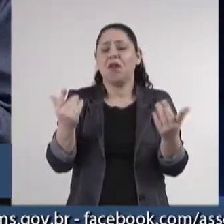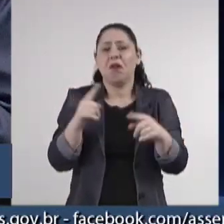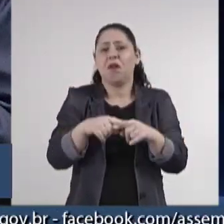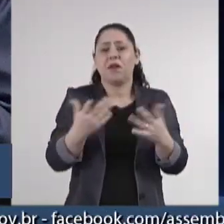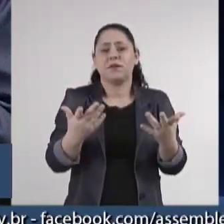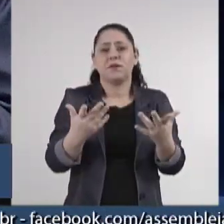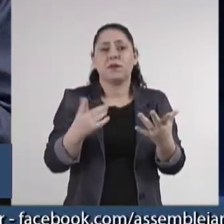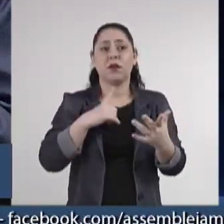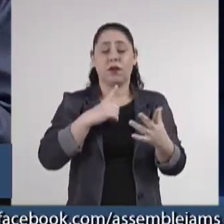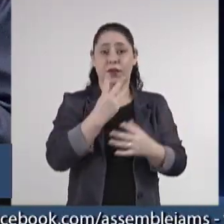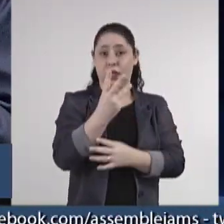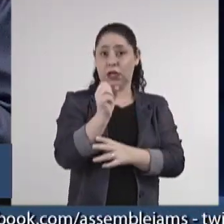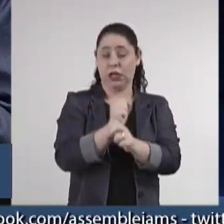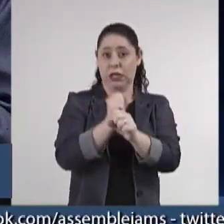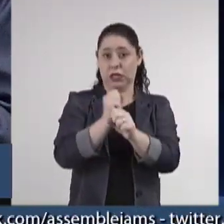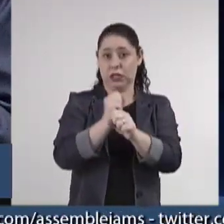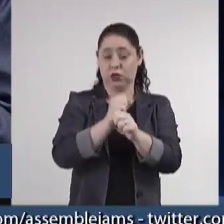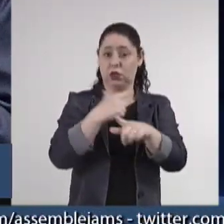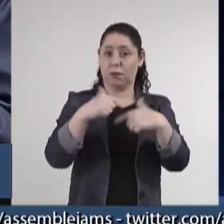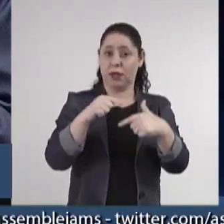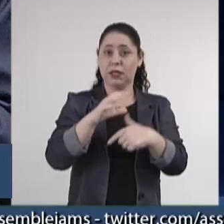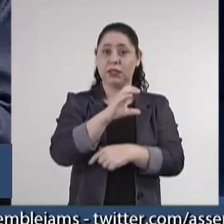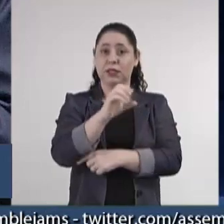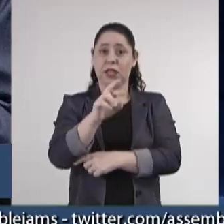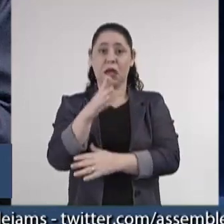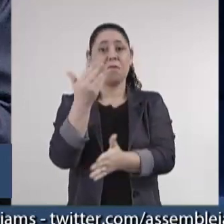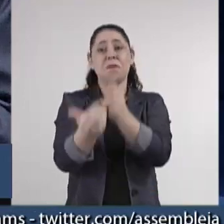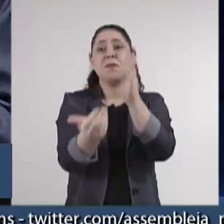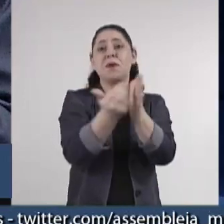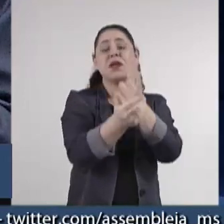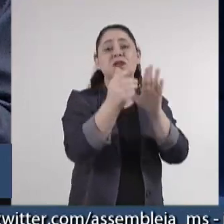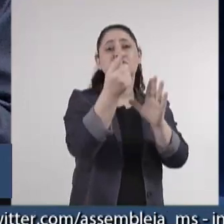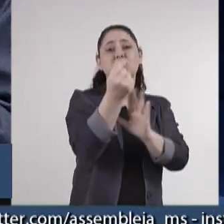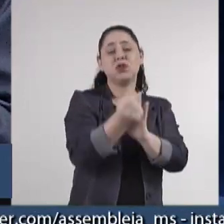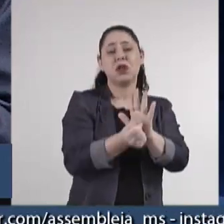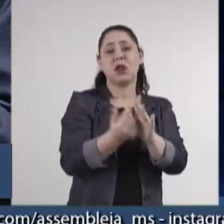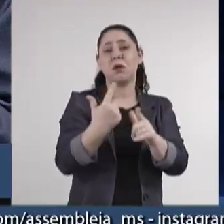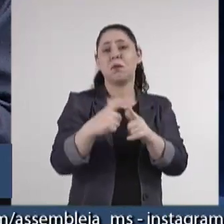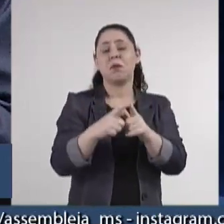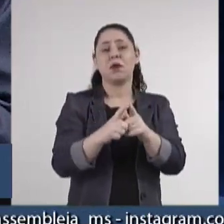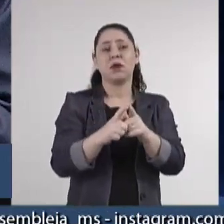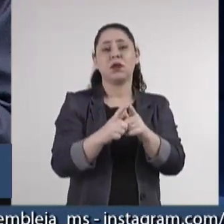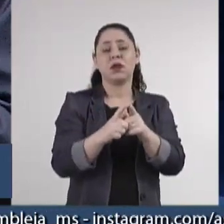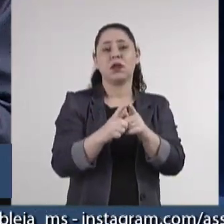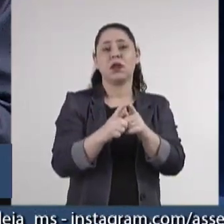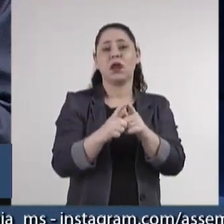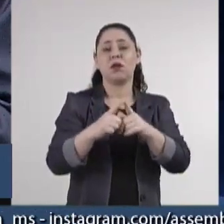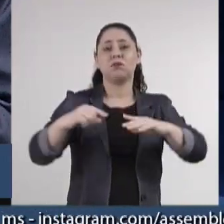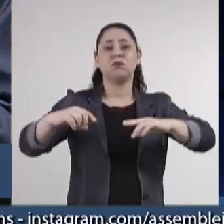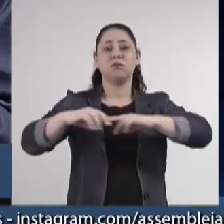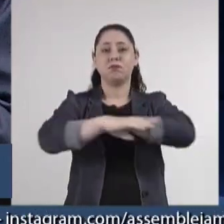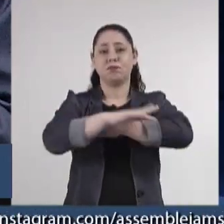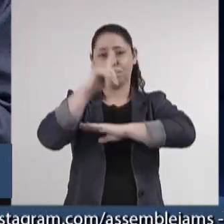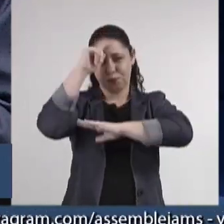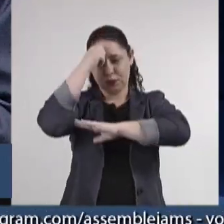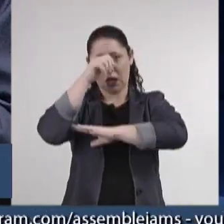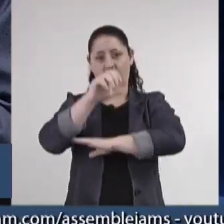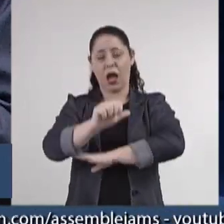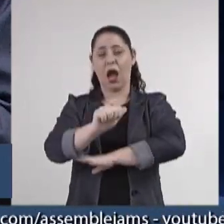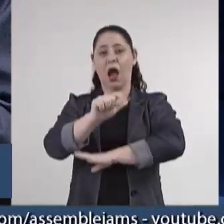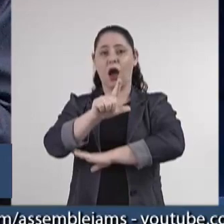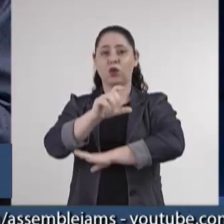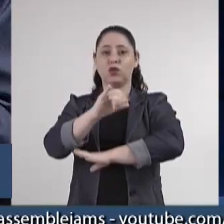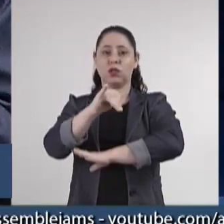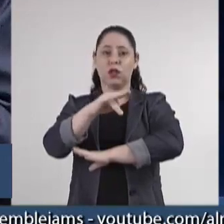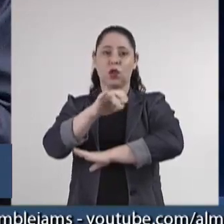por 30 anos. Aí ele diz que a CCR perdeu dinheiro porque nós abrimos ao Sinop, nós asfaltamos ao Sinop, que é uma rota de